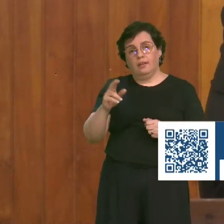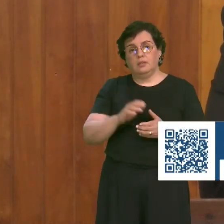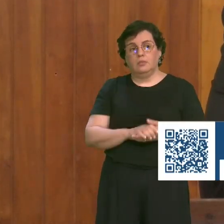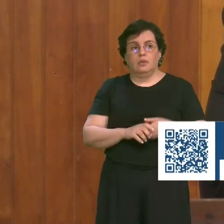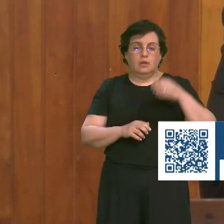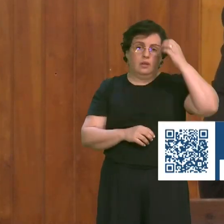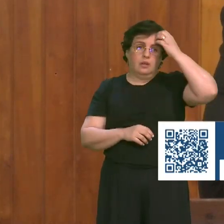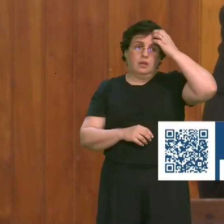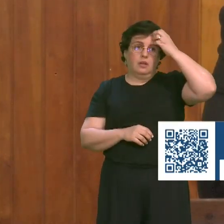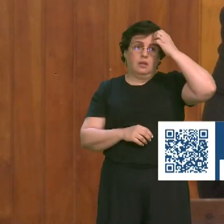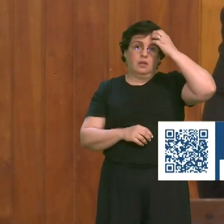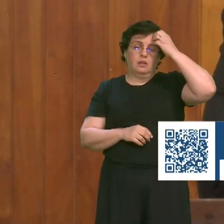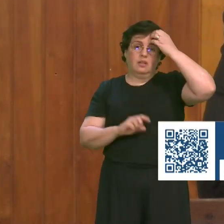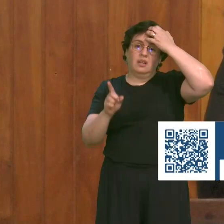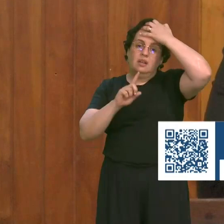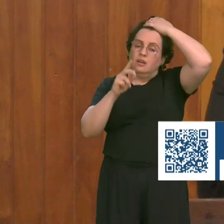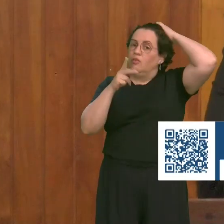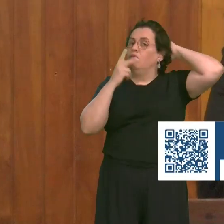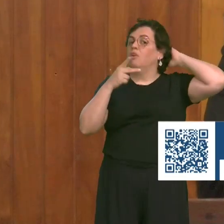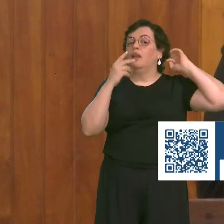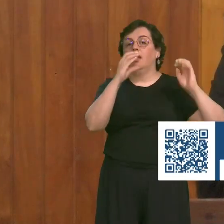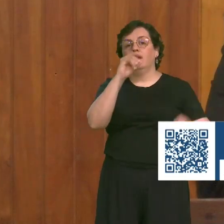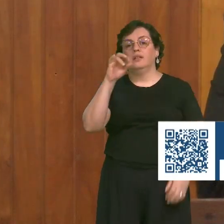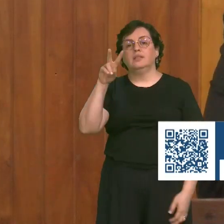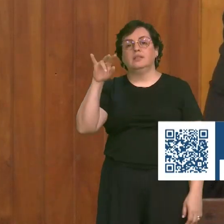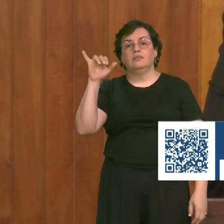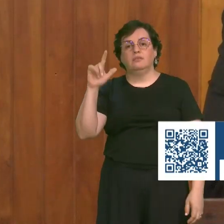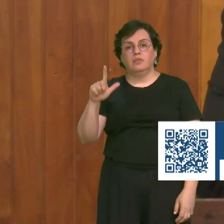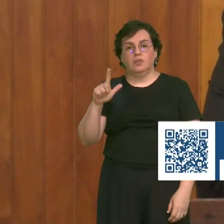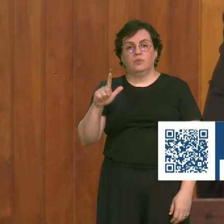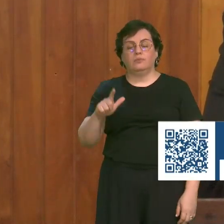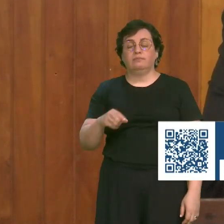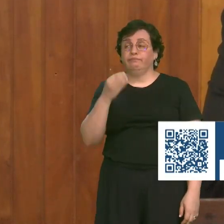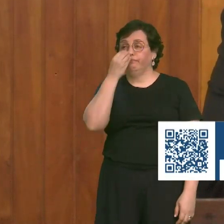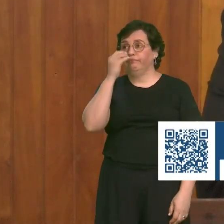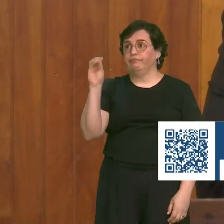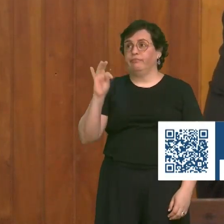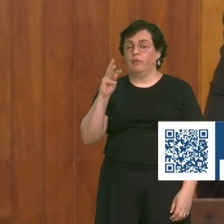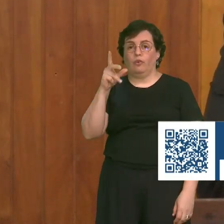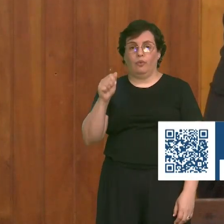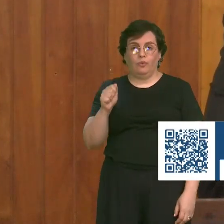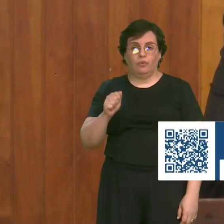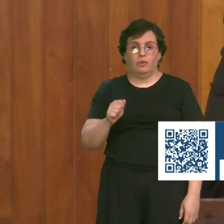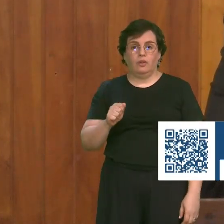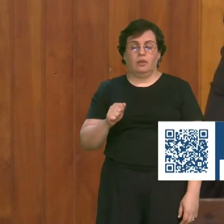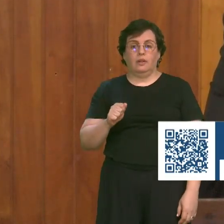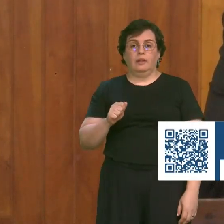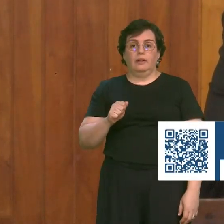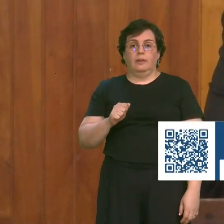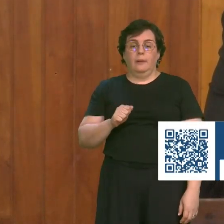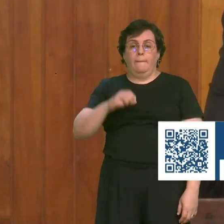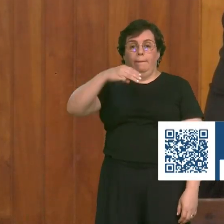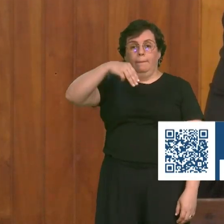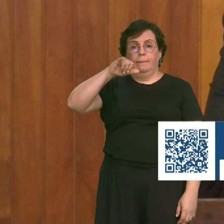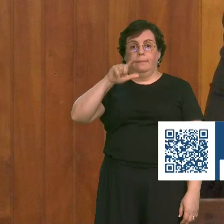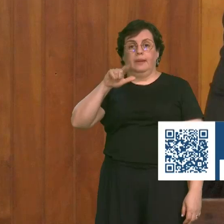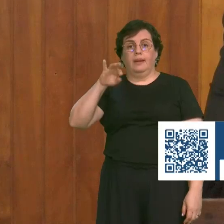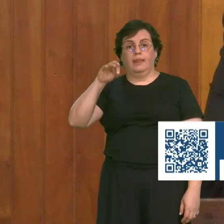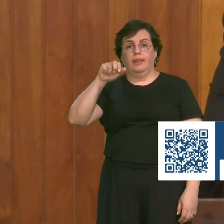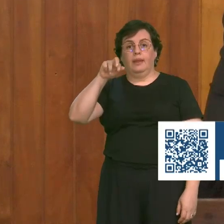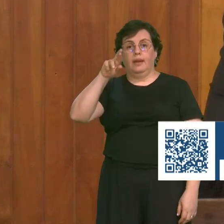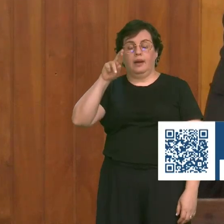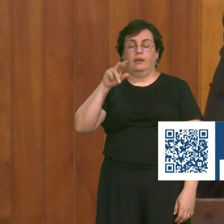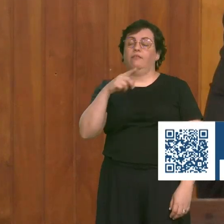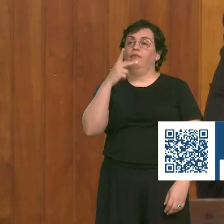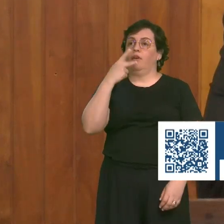nem nem citaram a polícia civil ignoraram por completo aí falaram assim na resposta da Polícia Militar Olha a gente